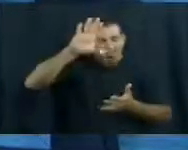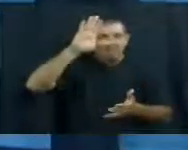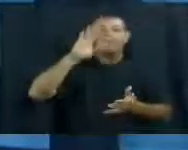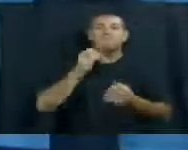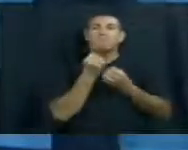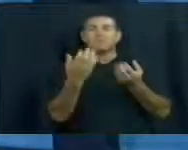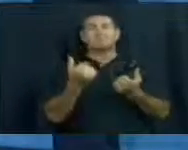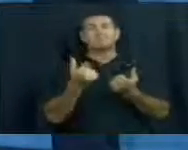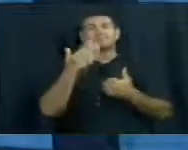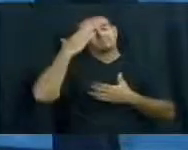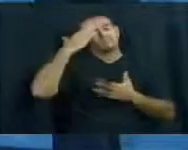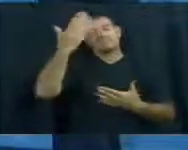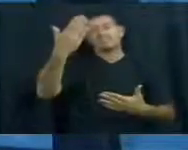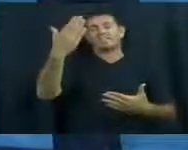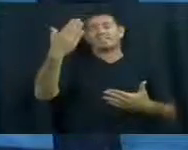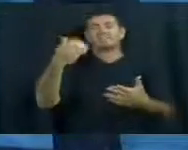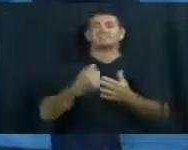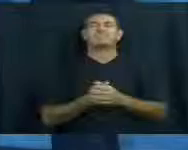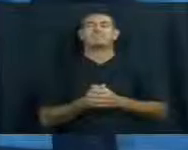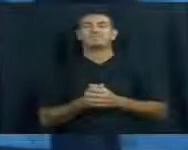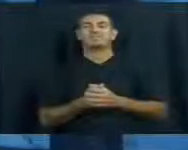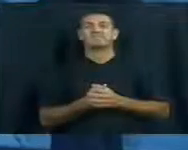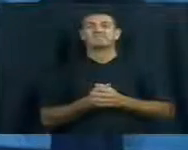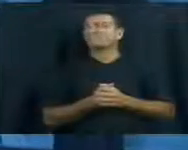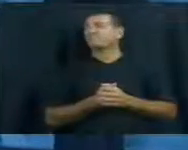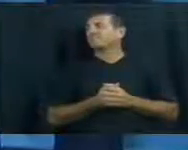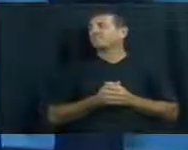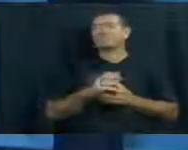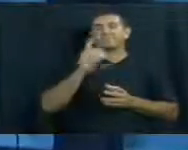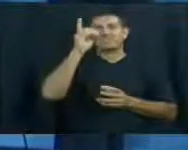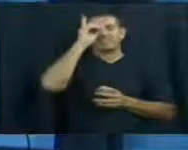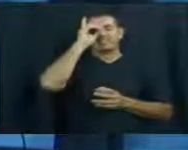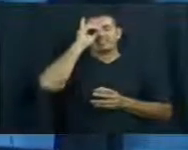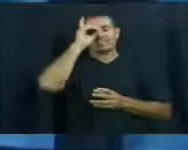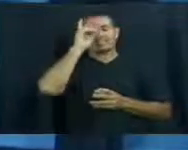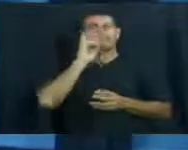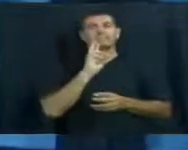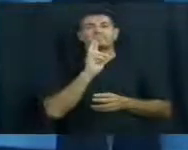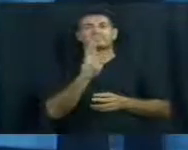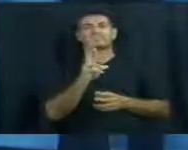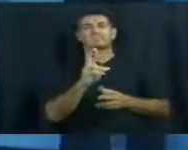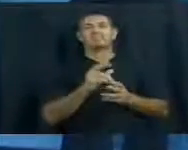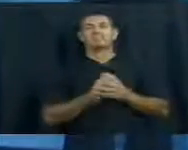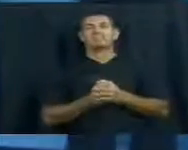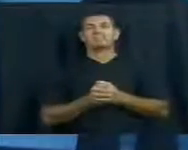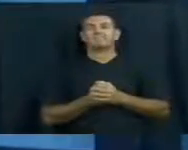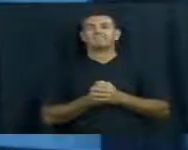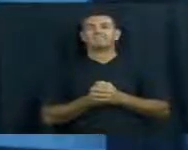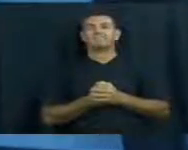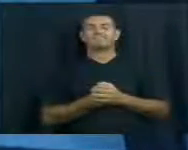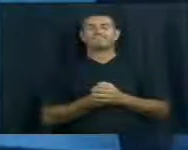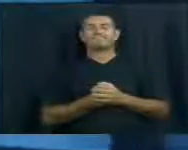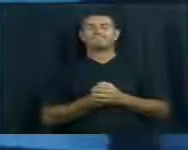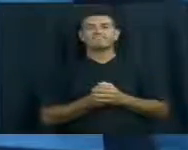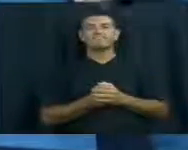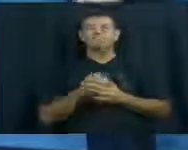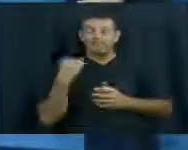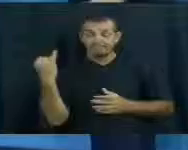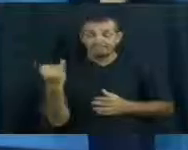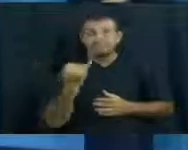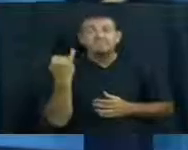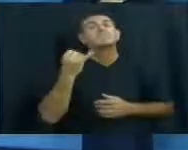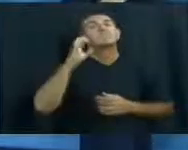Vamos com tudo, gente. Uhul! Obrigada, Beth! Emocionante, hein? Olha, é